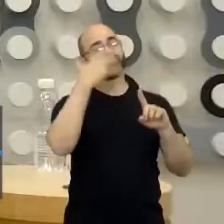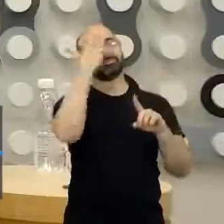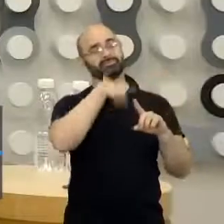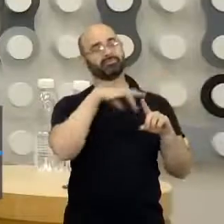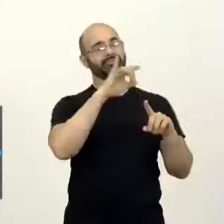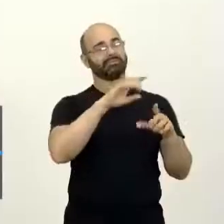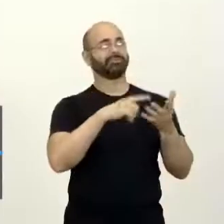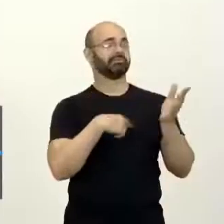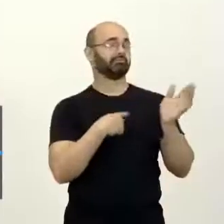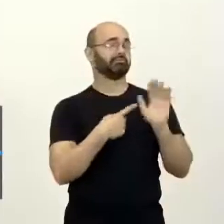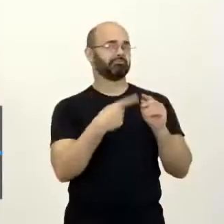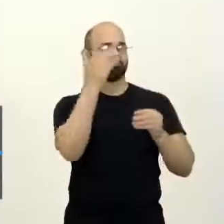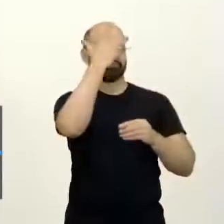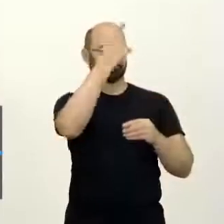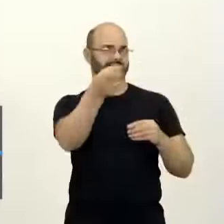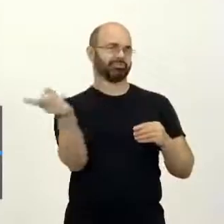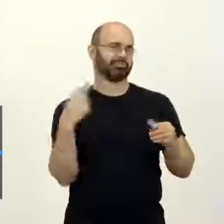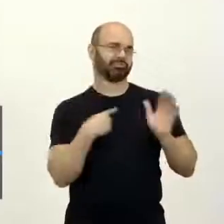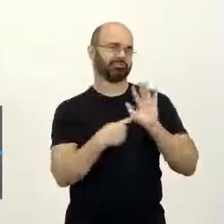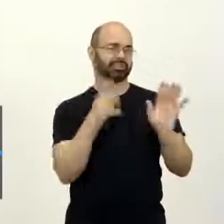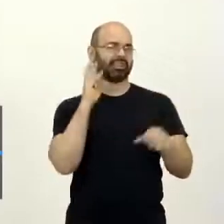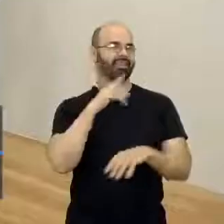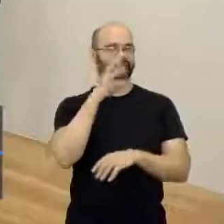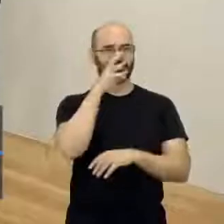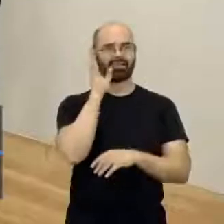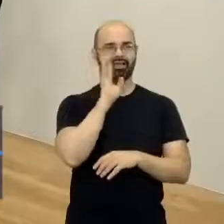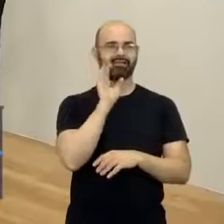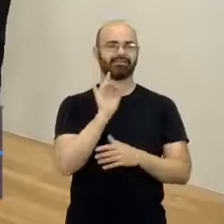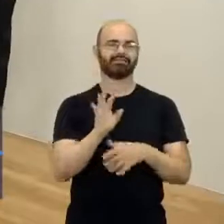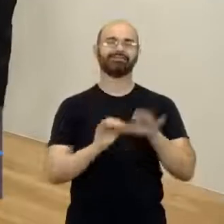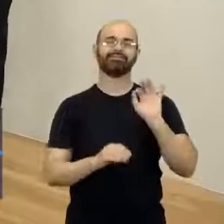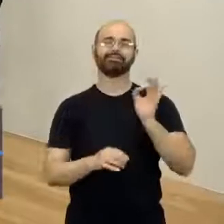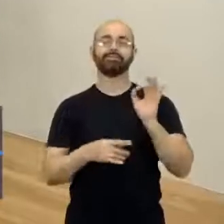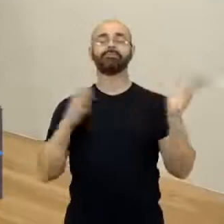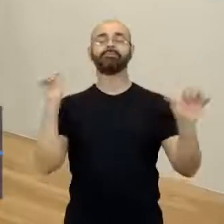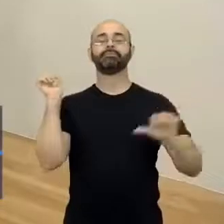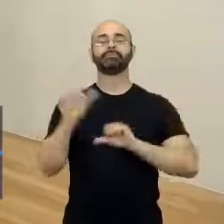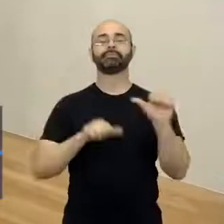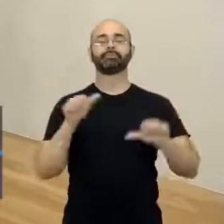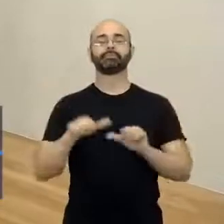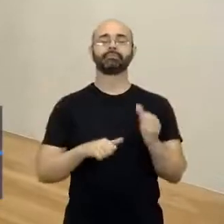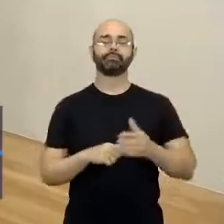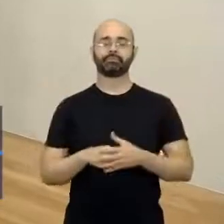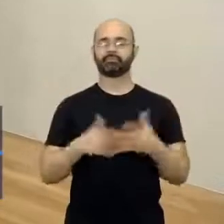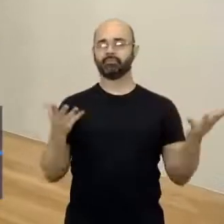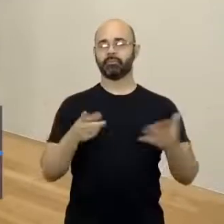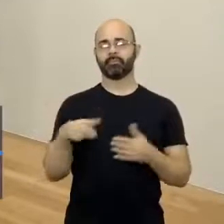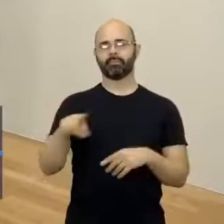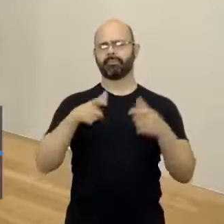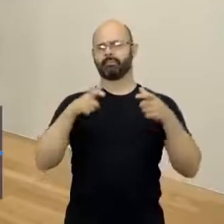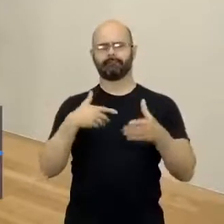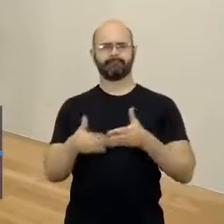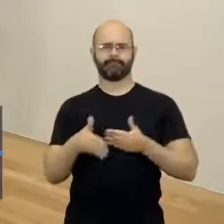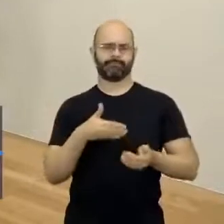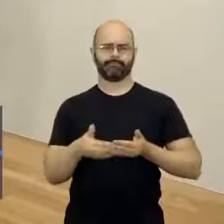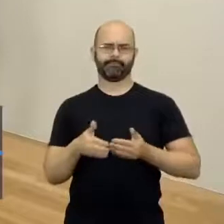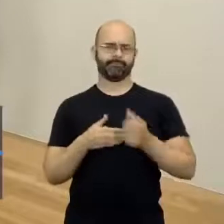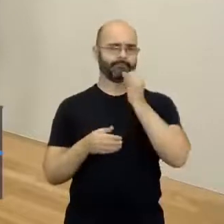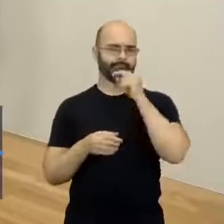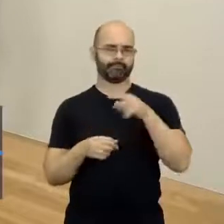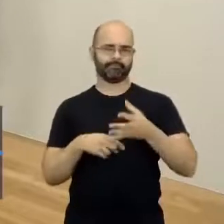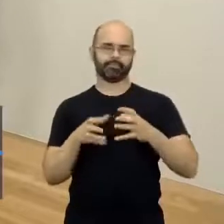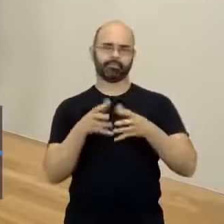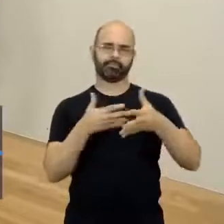quero compartilhar com as outras pessoas. Vamos lá, vamos trocar o exercício agora. Agora vocês vão estar em algum lugar, e aí o pessoal aqui do